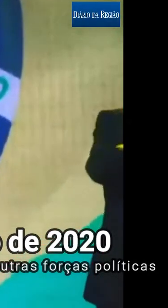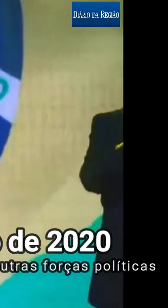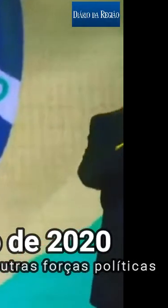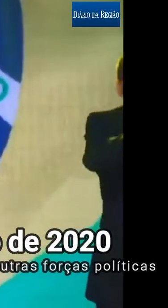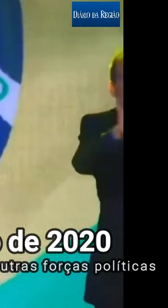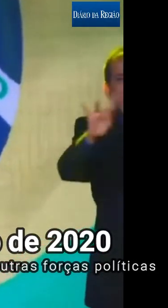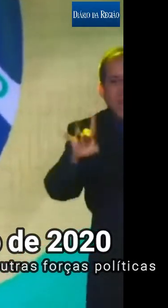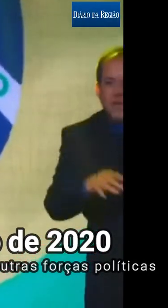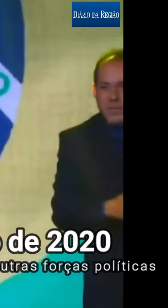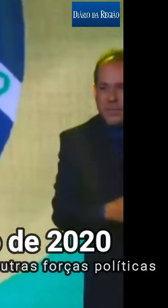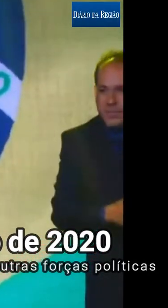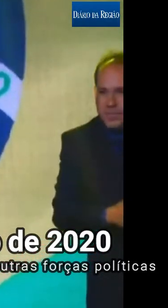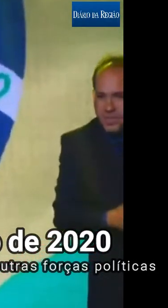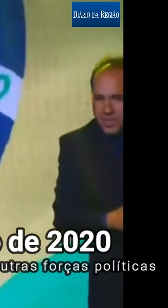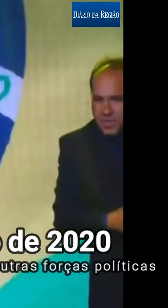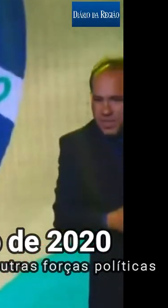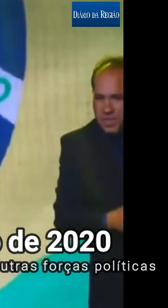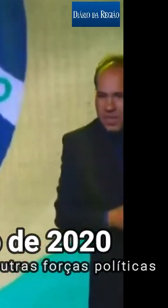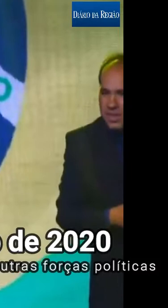Roraima, Denário,